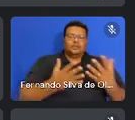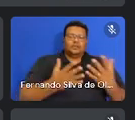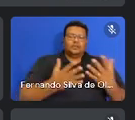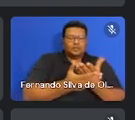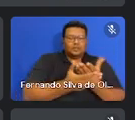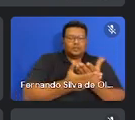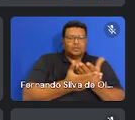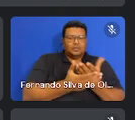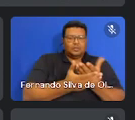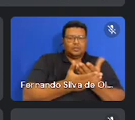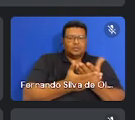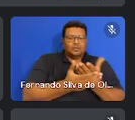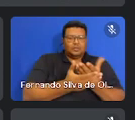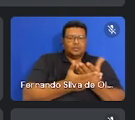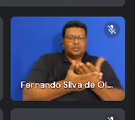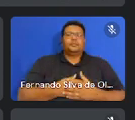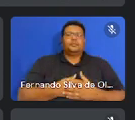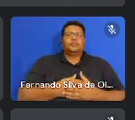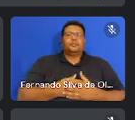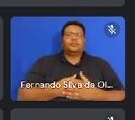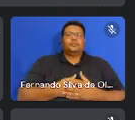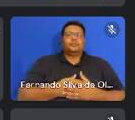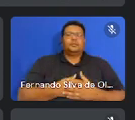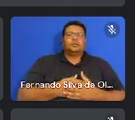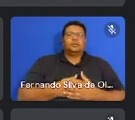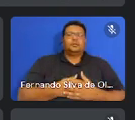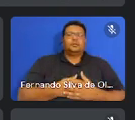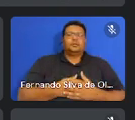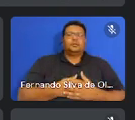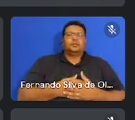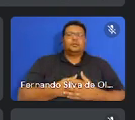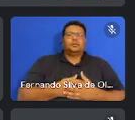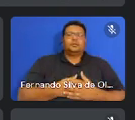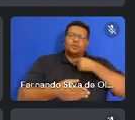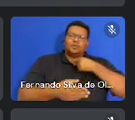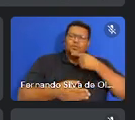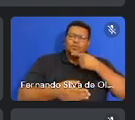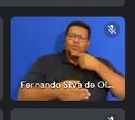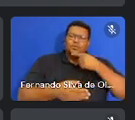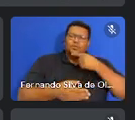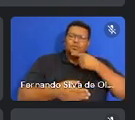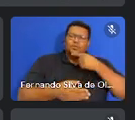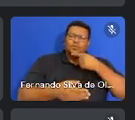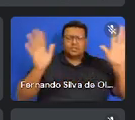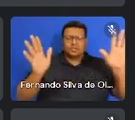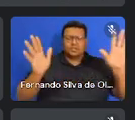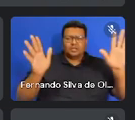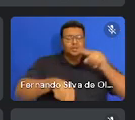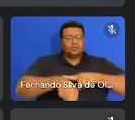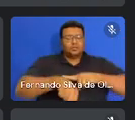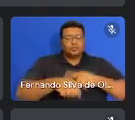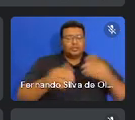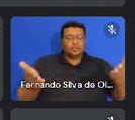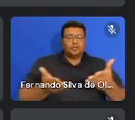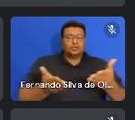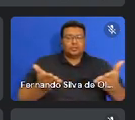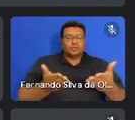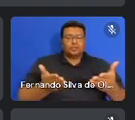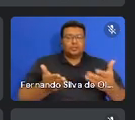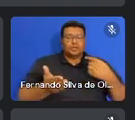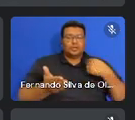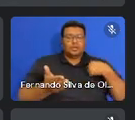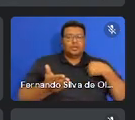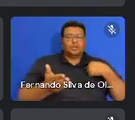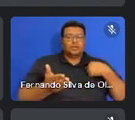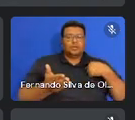A parte teórica que eu queria abordar, tirar dúvidas, esclarecimentos, é até agora o momento. Eu vou fechar a gravação